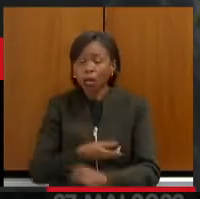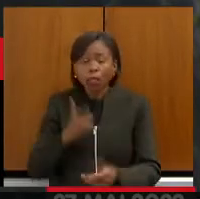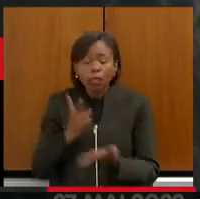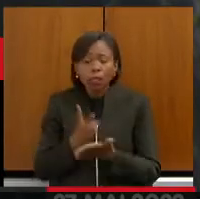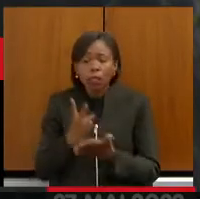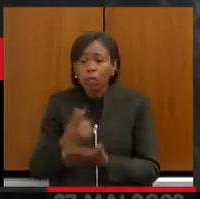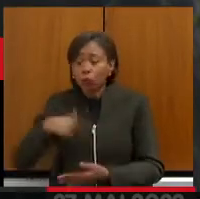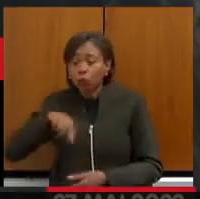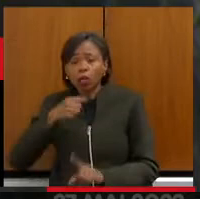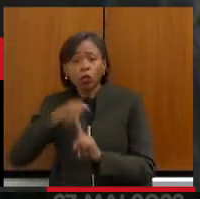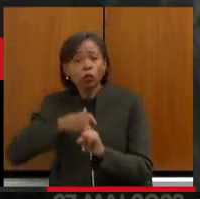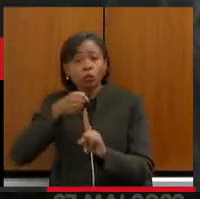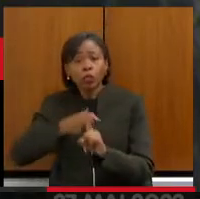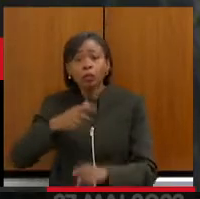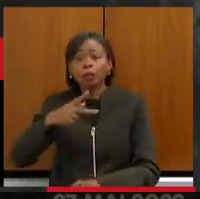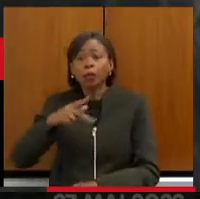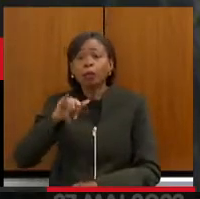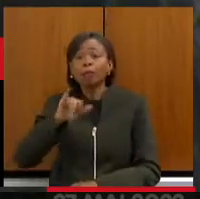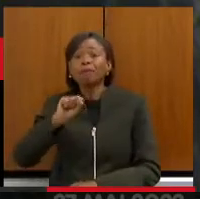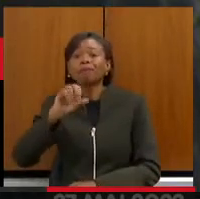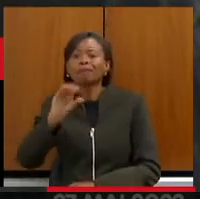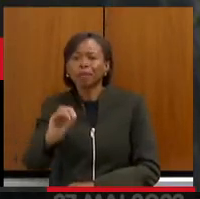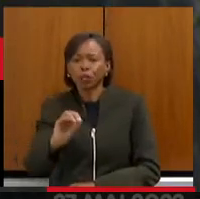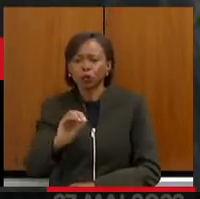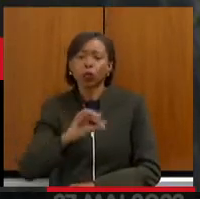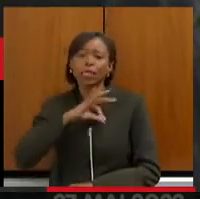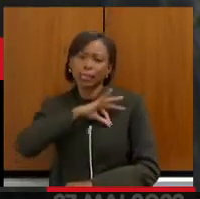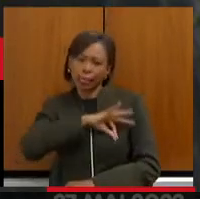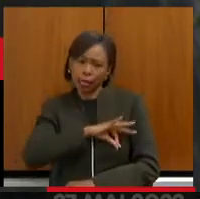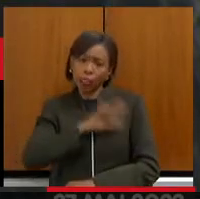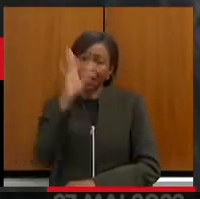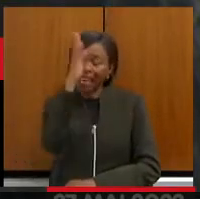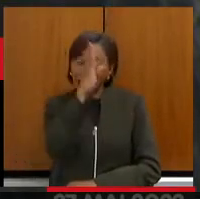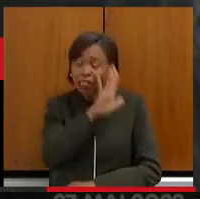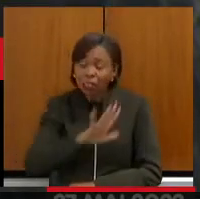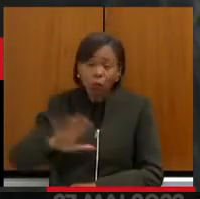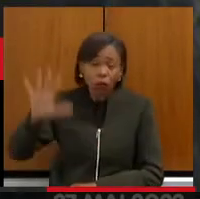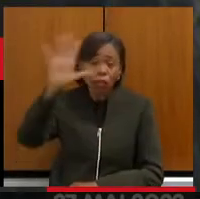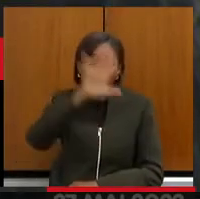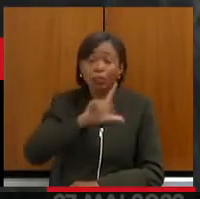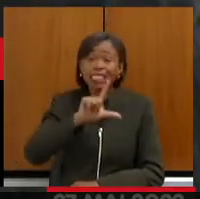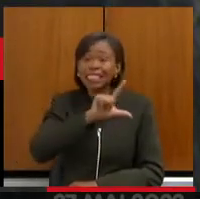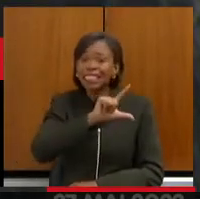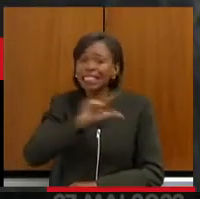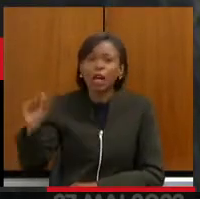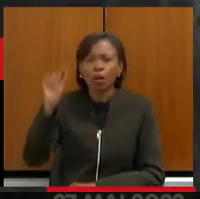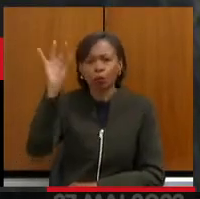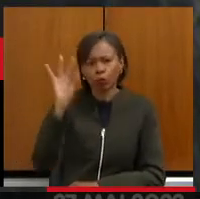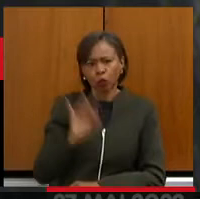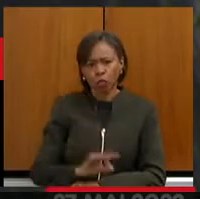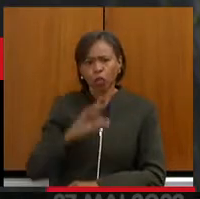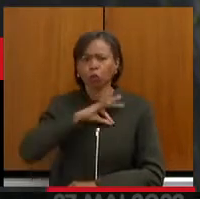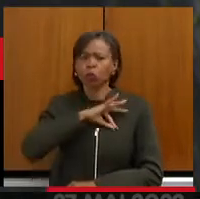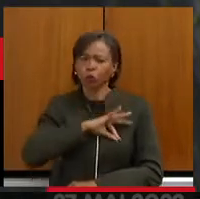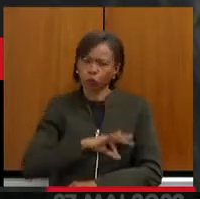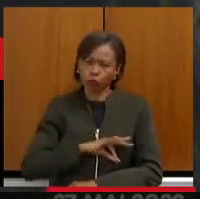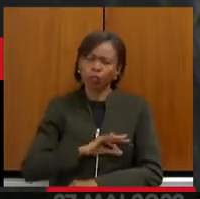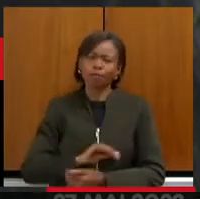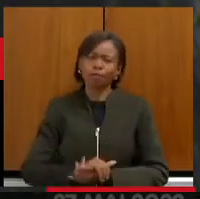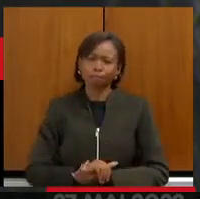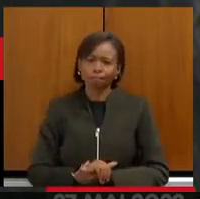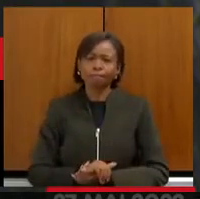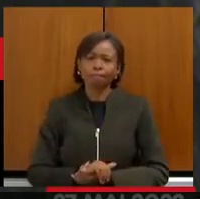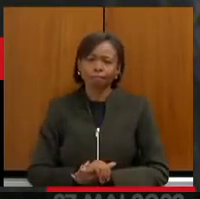pelo pagamento do piso salarial Nacional na sua integralidade e contra